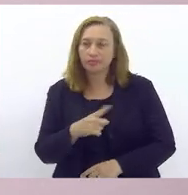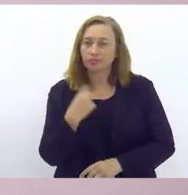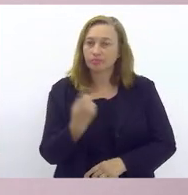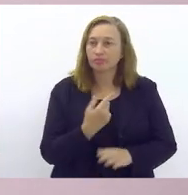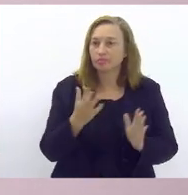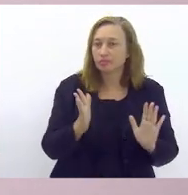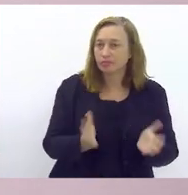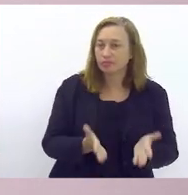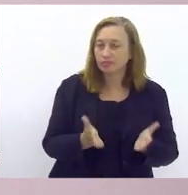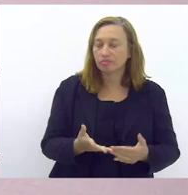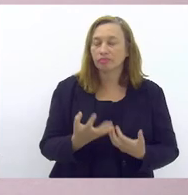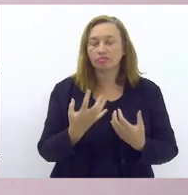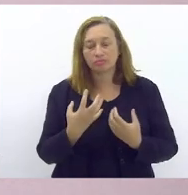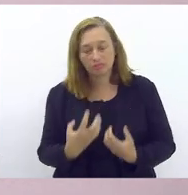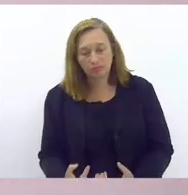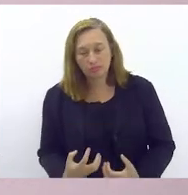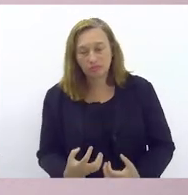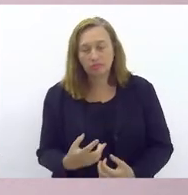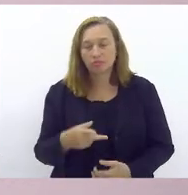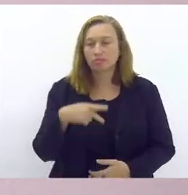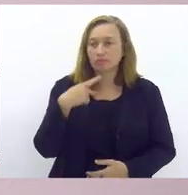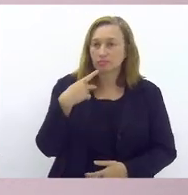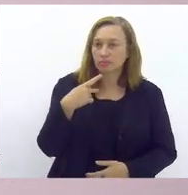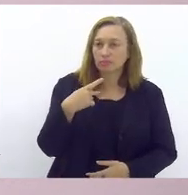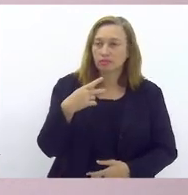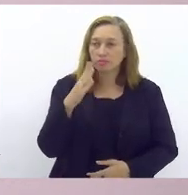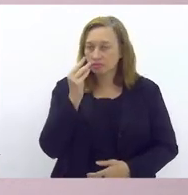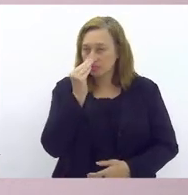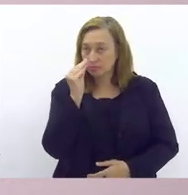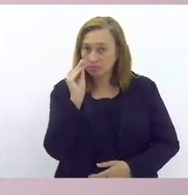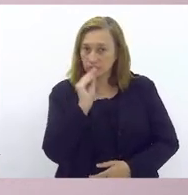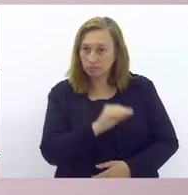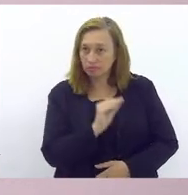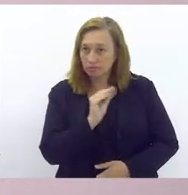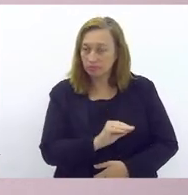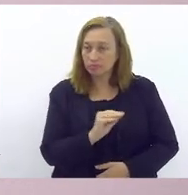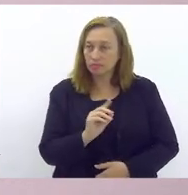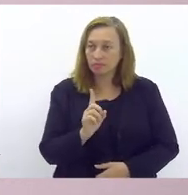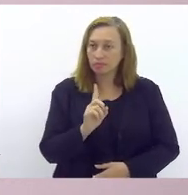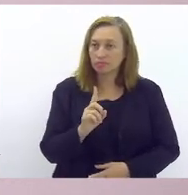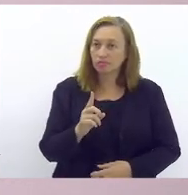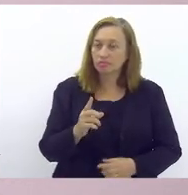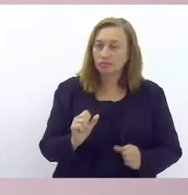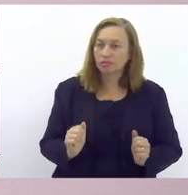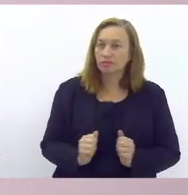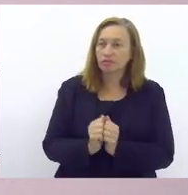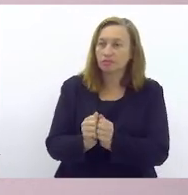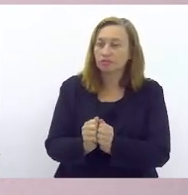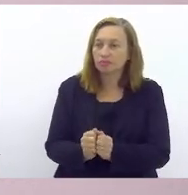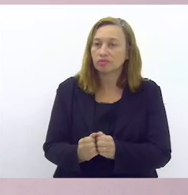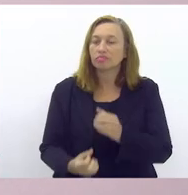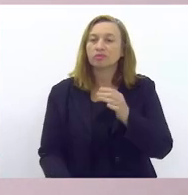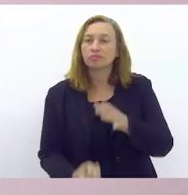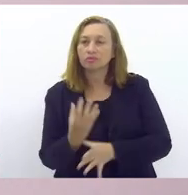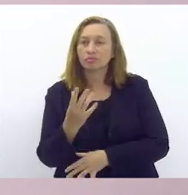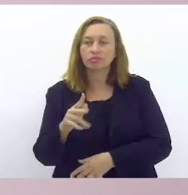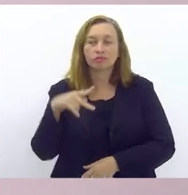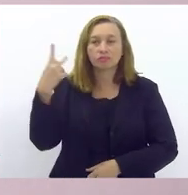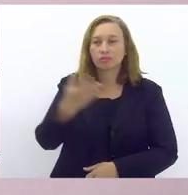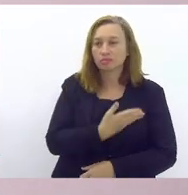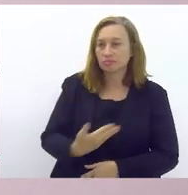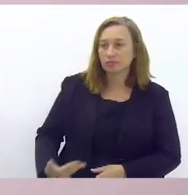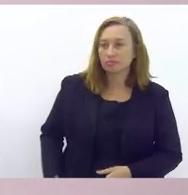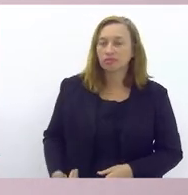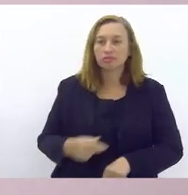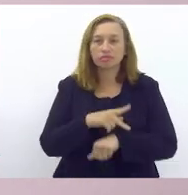hoje, estamos cansadas de sermos postas de lado e não participarmos da construção da política pública desse país.